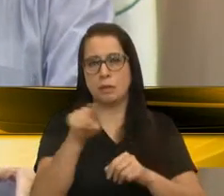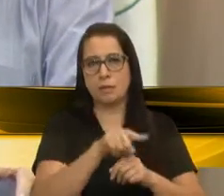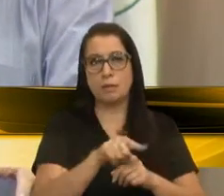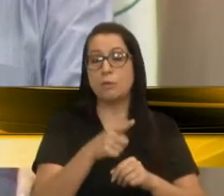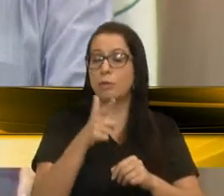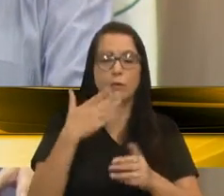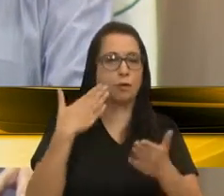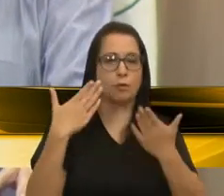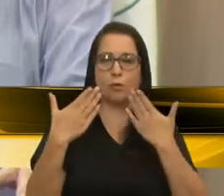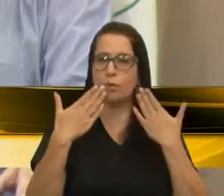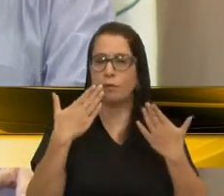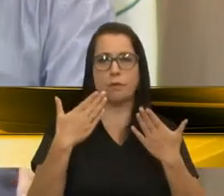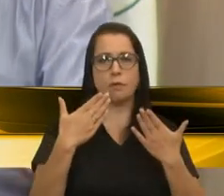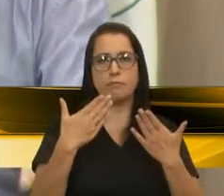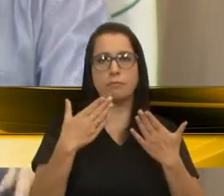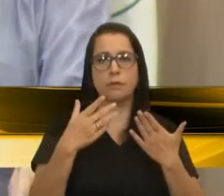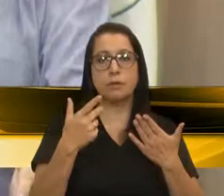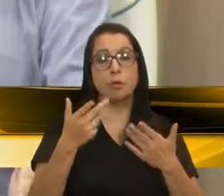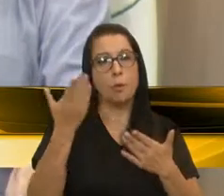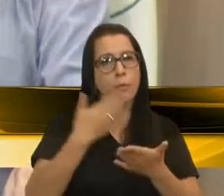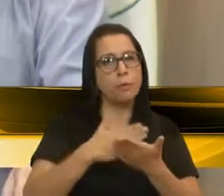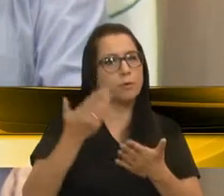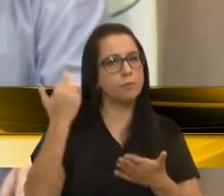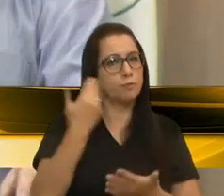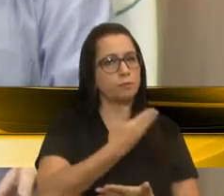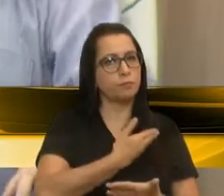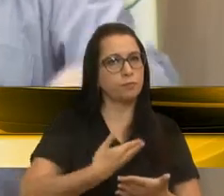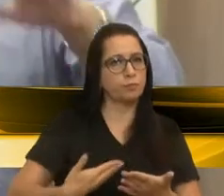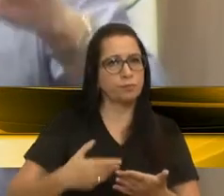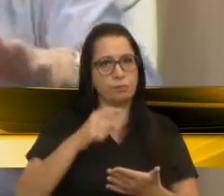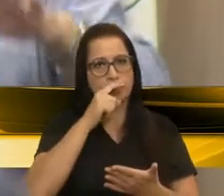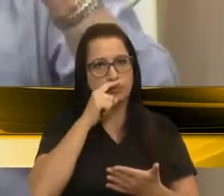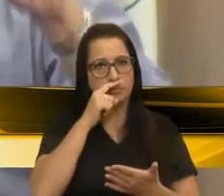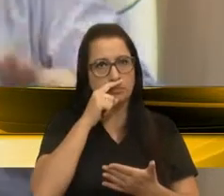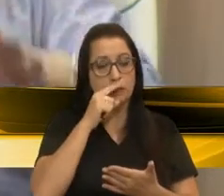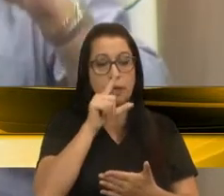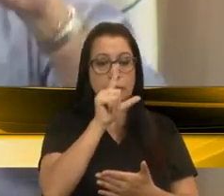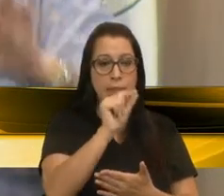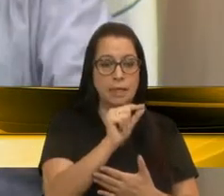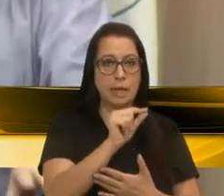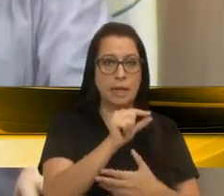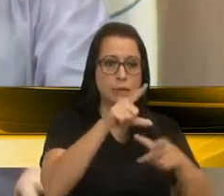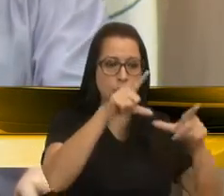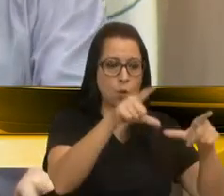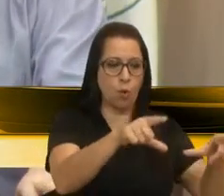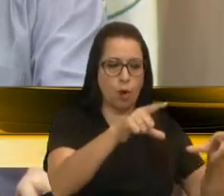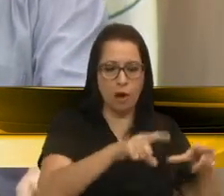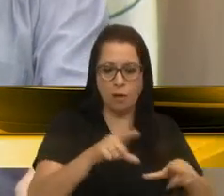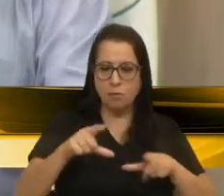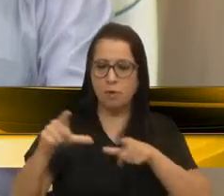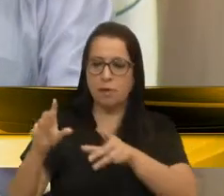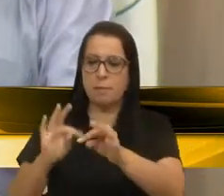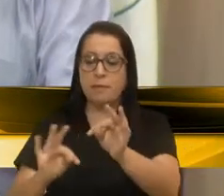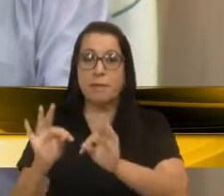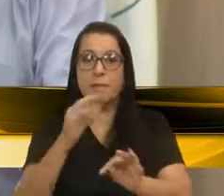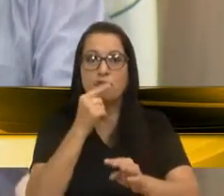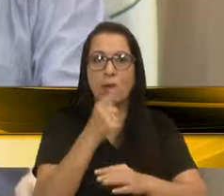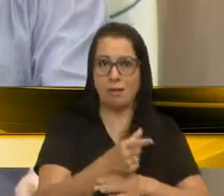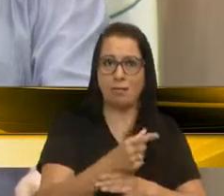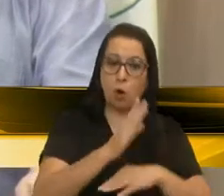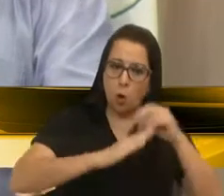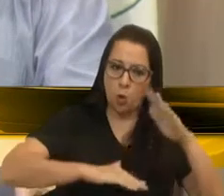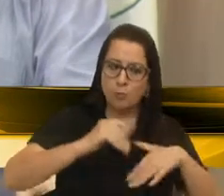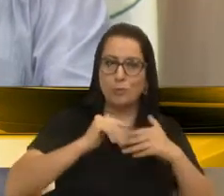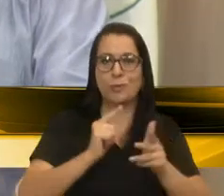dúvida nenhuma, se deu no governo Sartori. Foram 10 estações de tratamento de esgotos